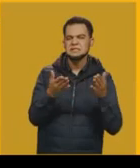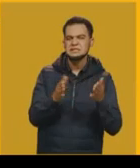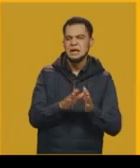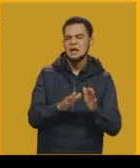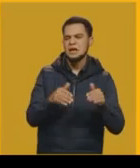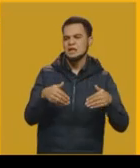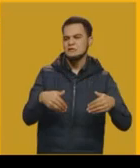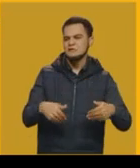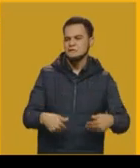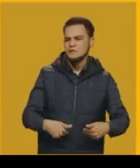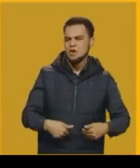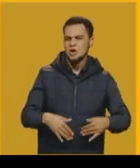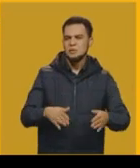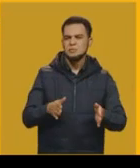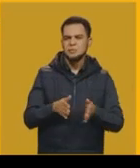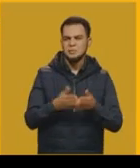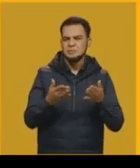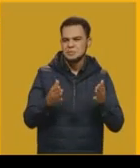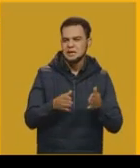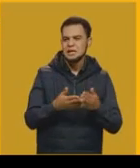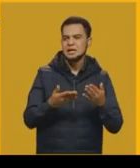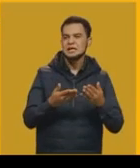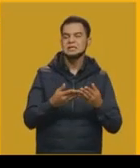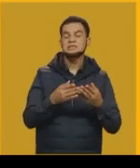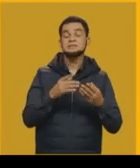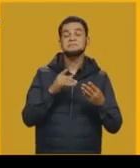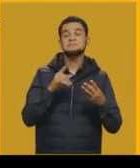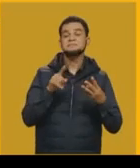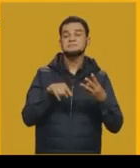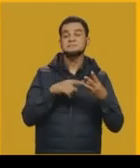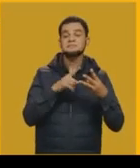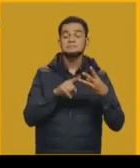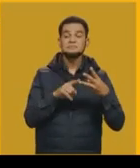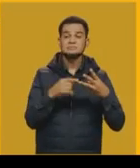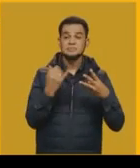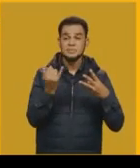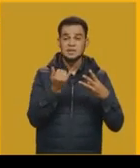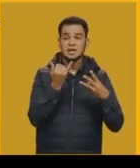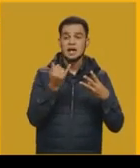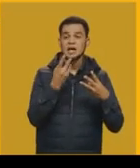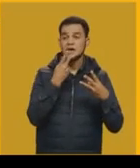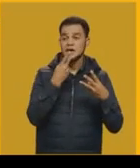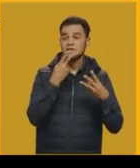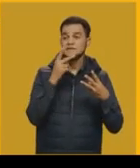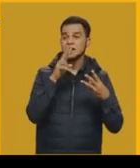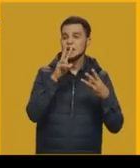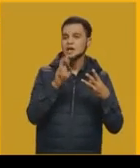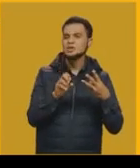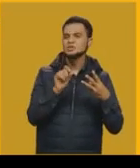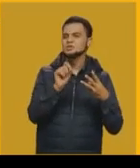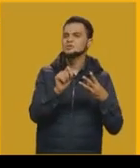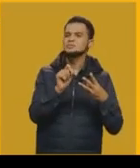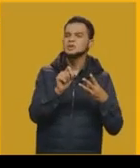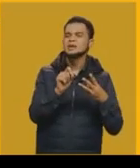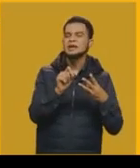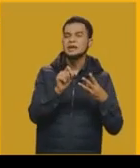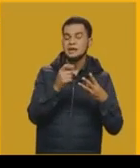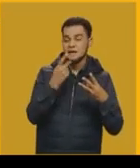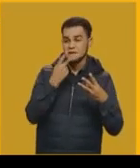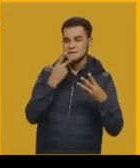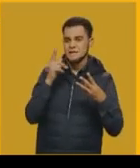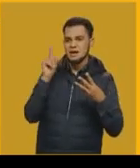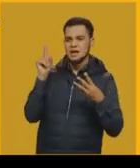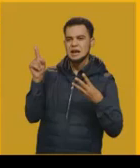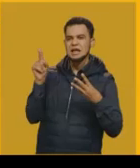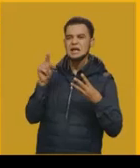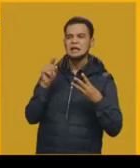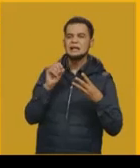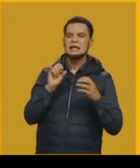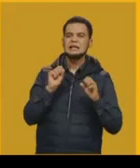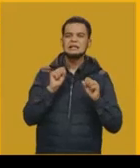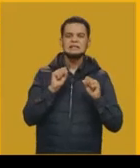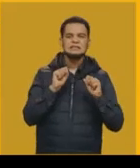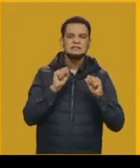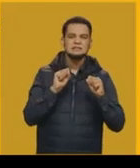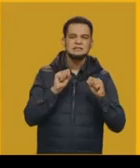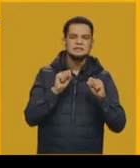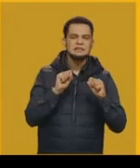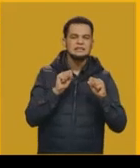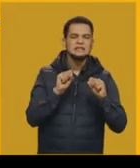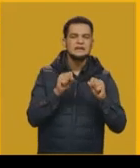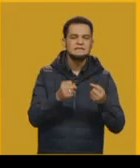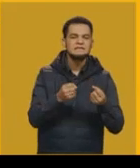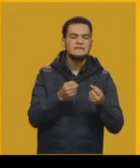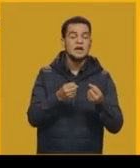né, atraso. E é importante a gente mencionar também o darwinismo social, que foram desenvolvimento aí, né,